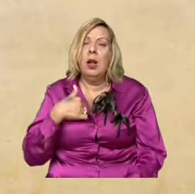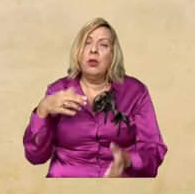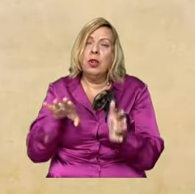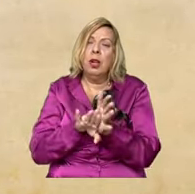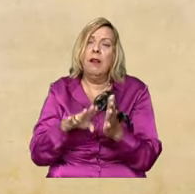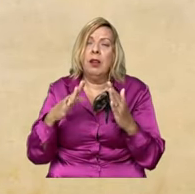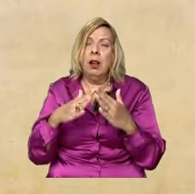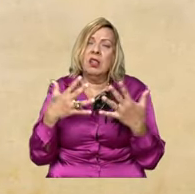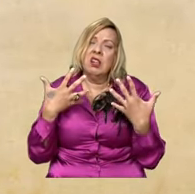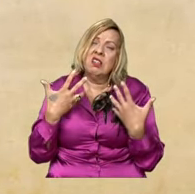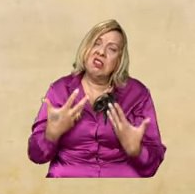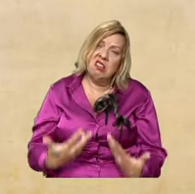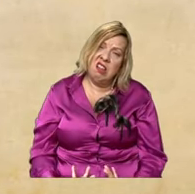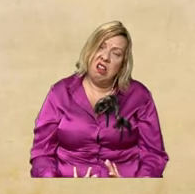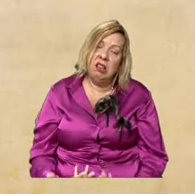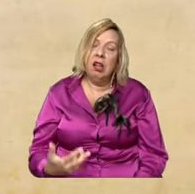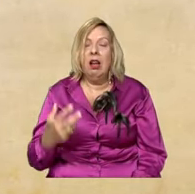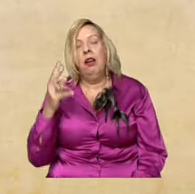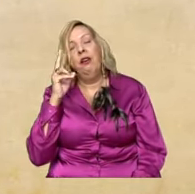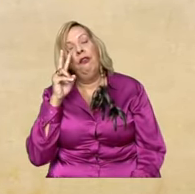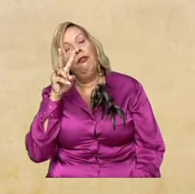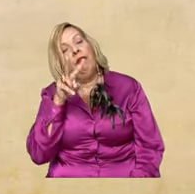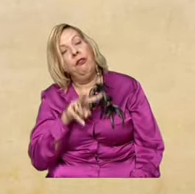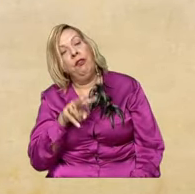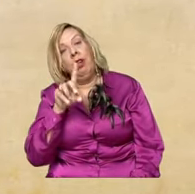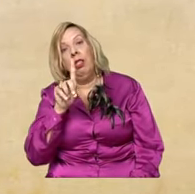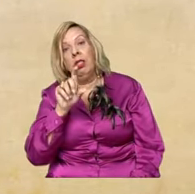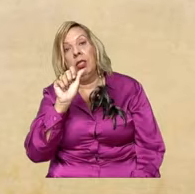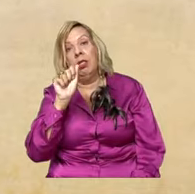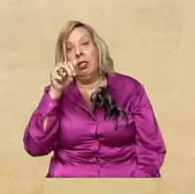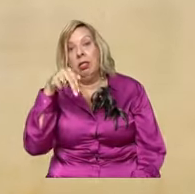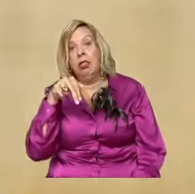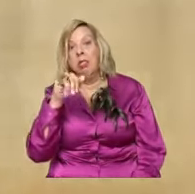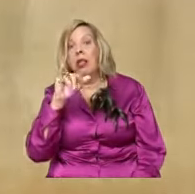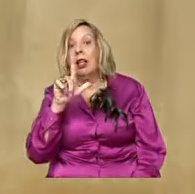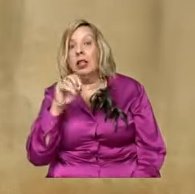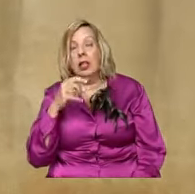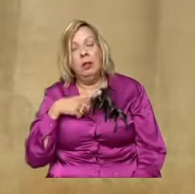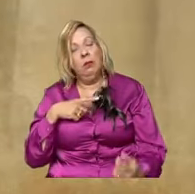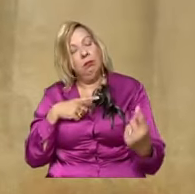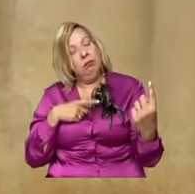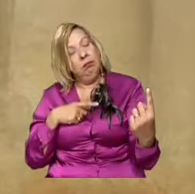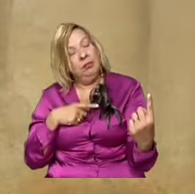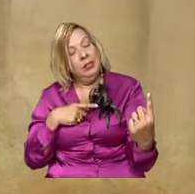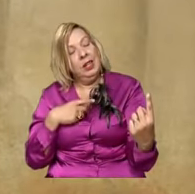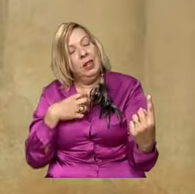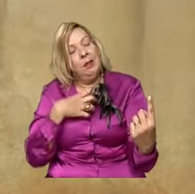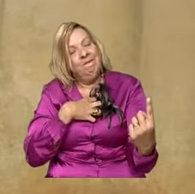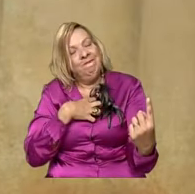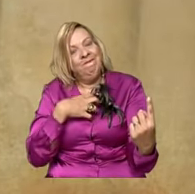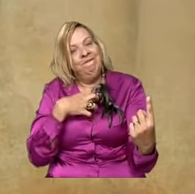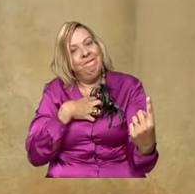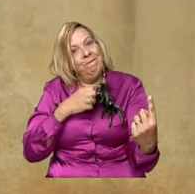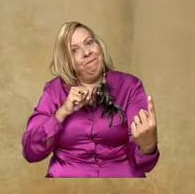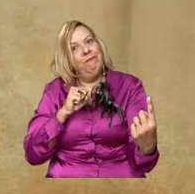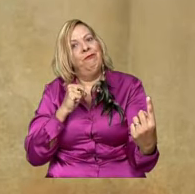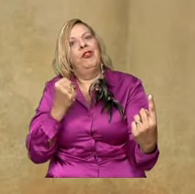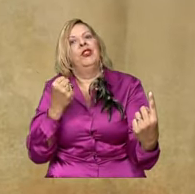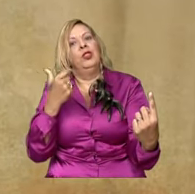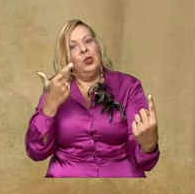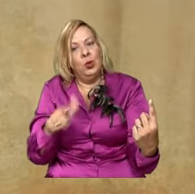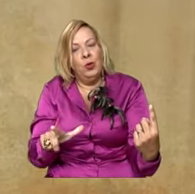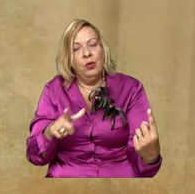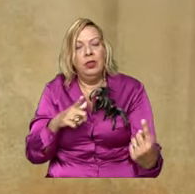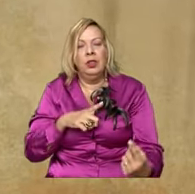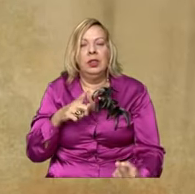do trabalho, quando eu olhava para Danilo assim, eu me fortalecia. Eu tenho uma neta chamada também Ana, essa eu conheci já